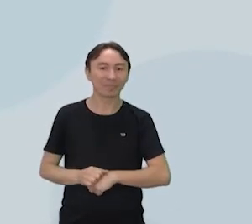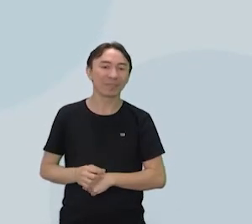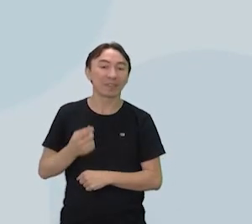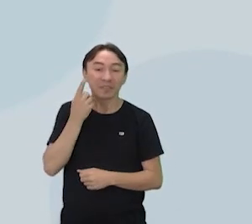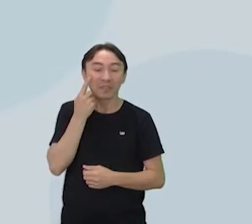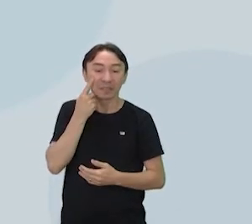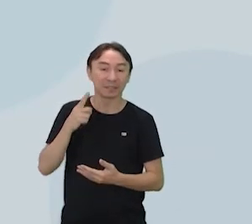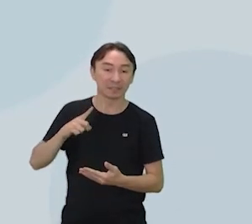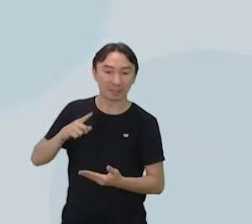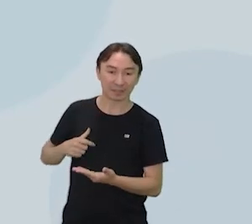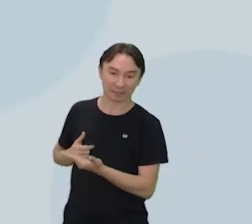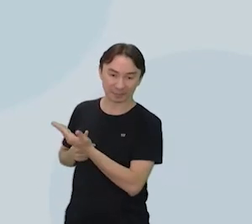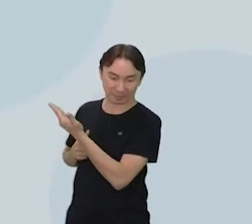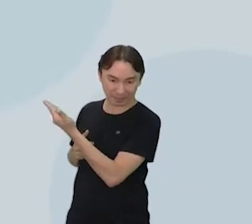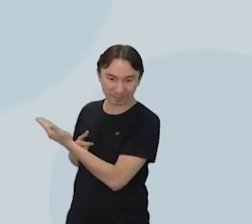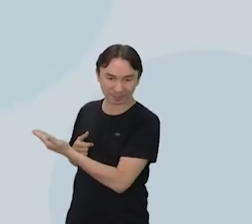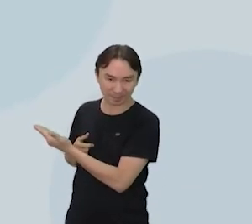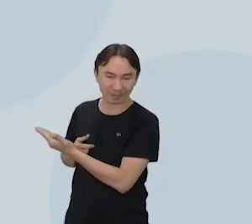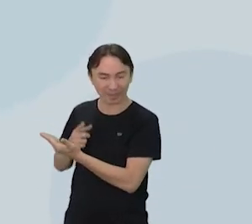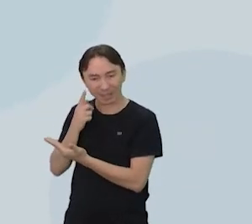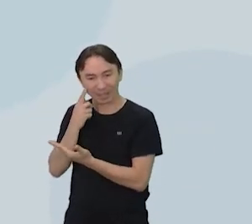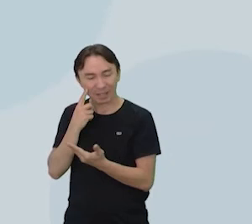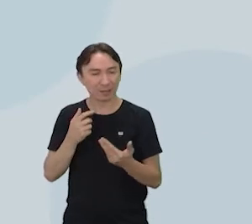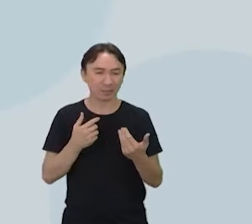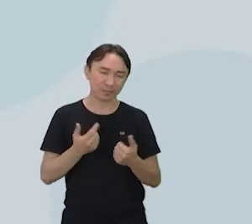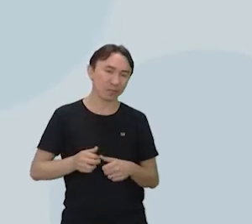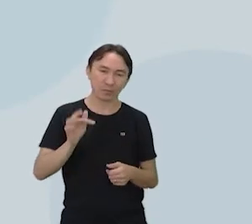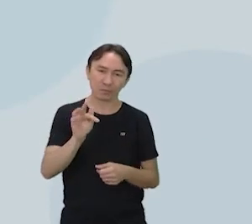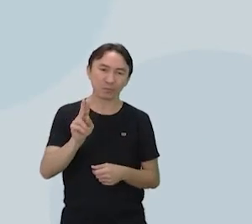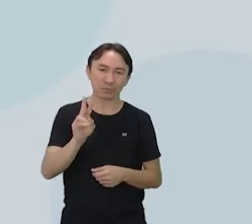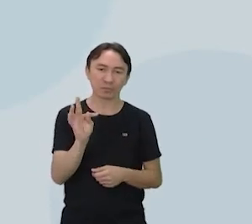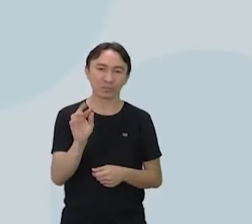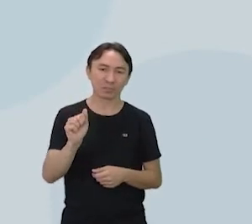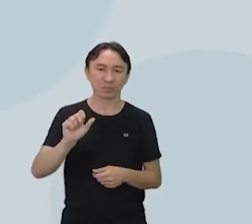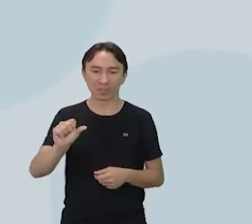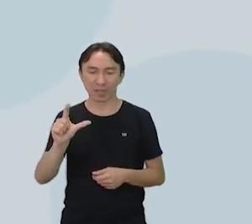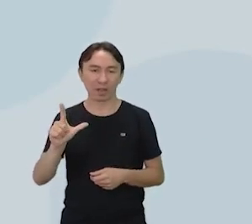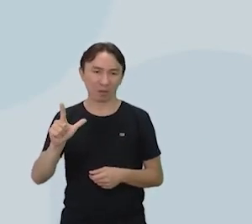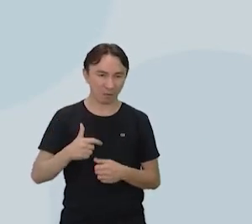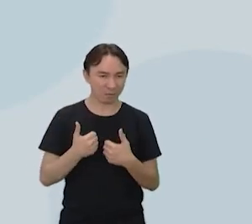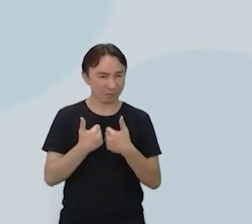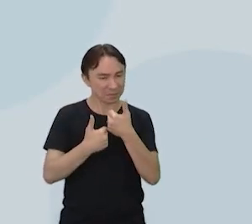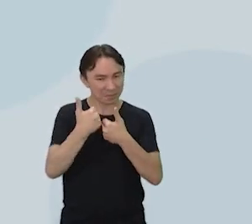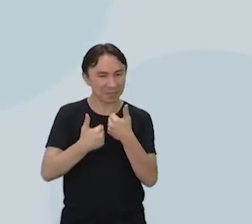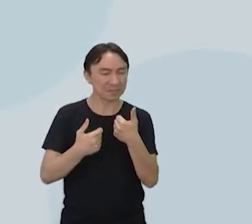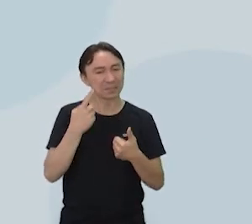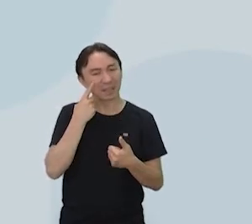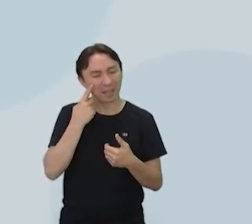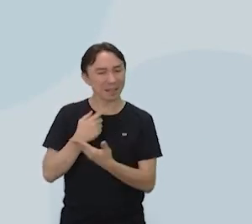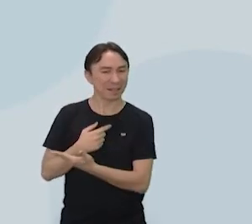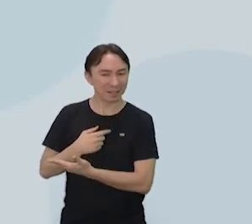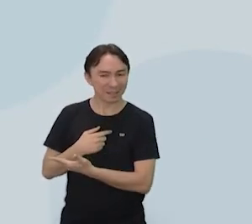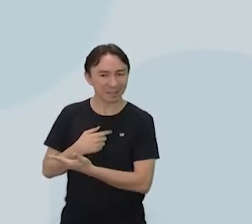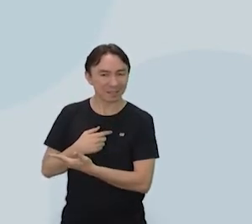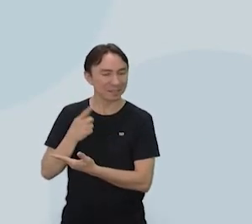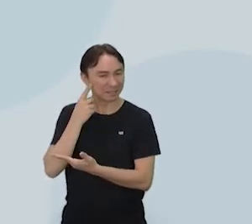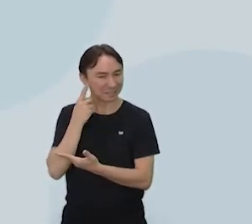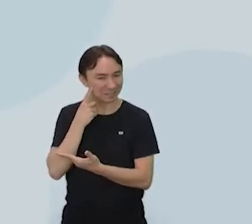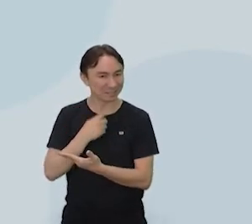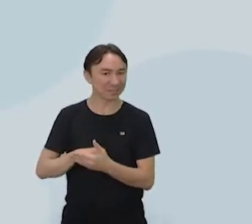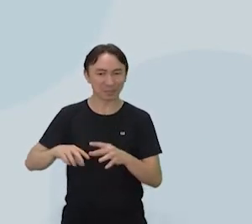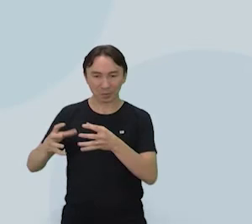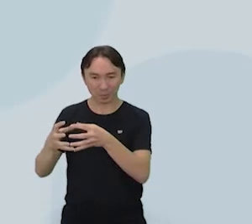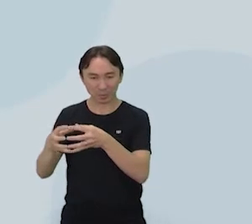imagem que é um jogo de futsal, 2 times, um time vestido de branco, outro time vestido de azul, porque essa imagem